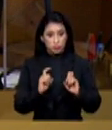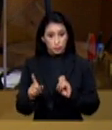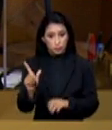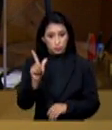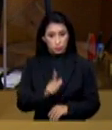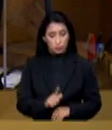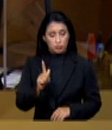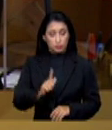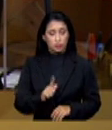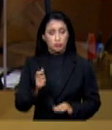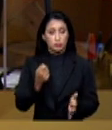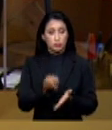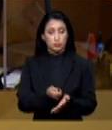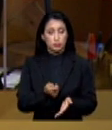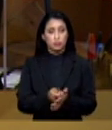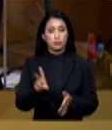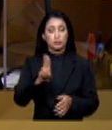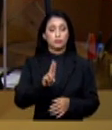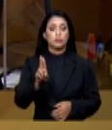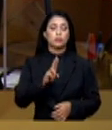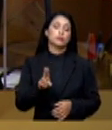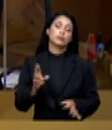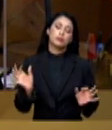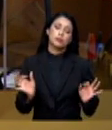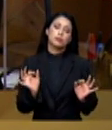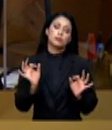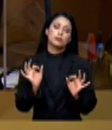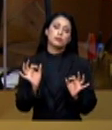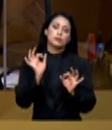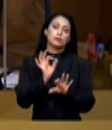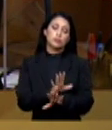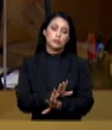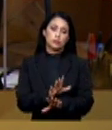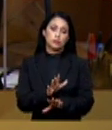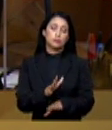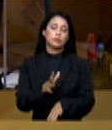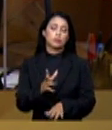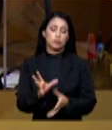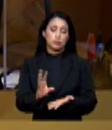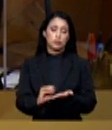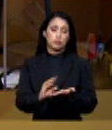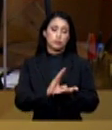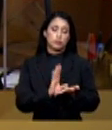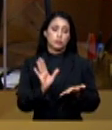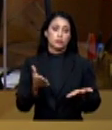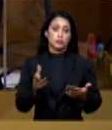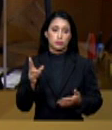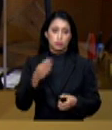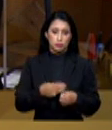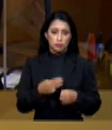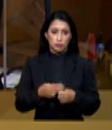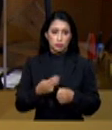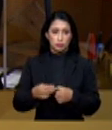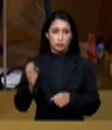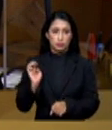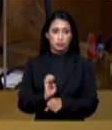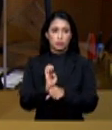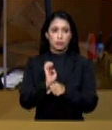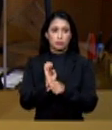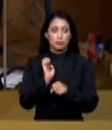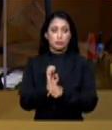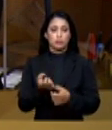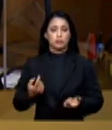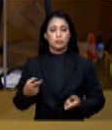a serem pagos pelo usuário final para quarto os estudos os municípios com estudos para